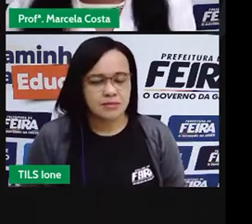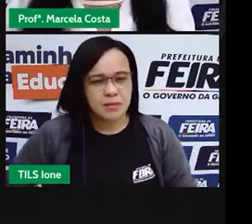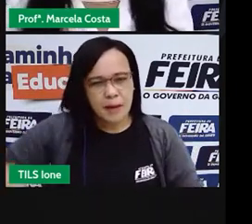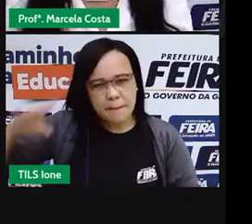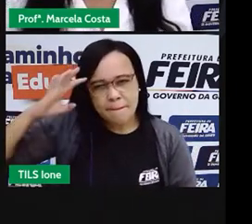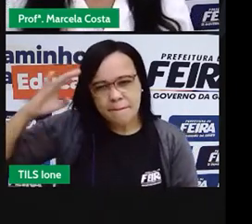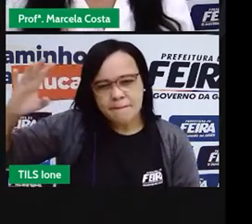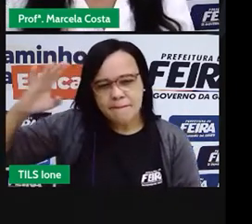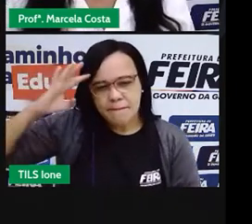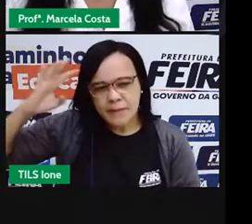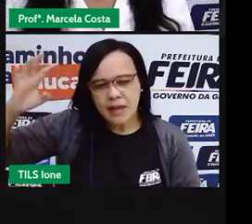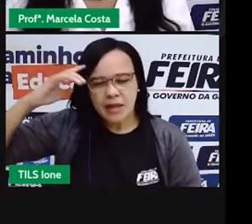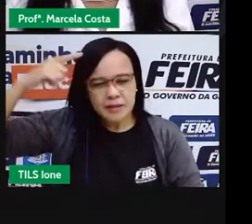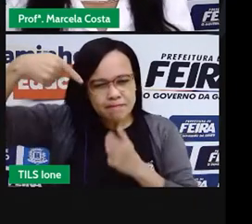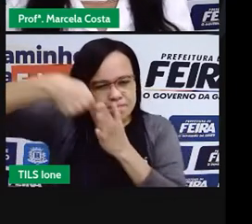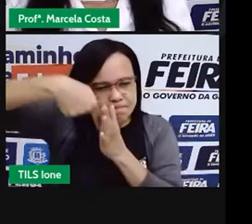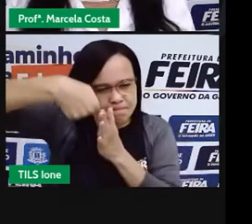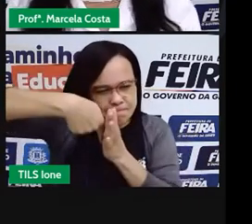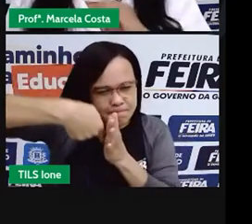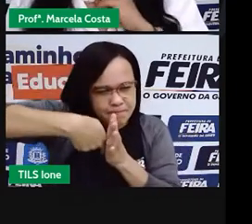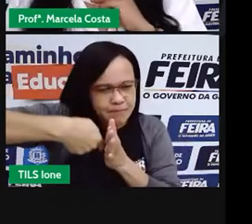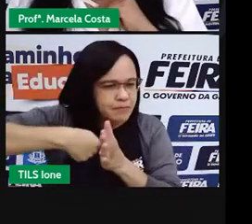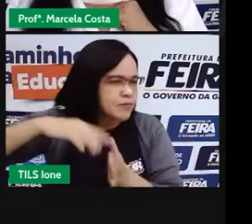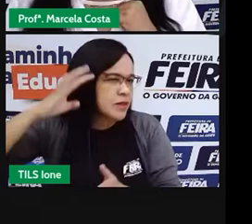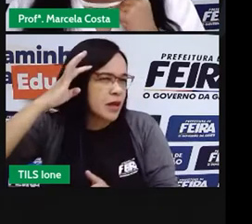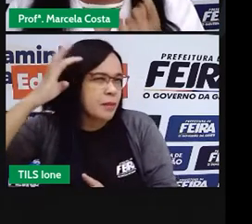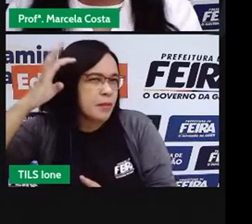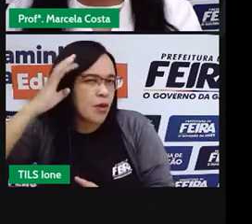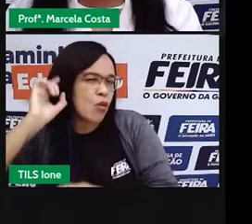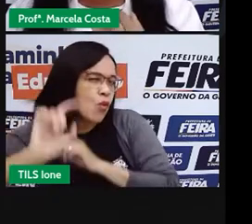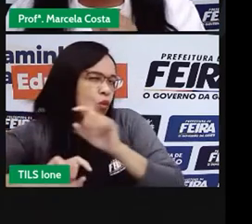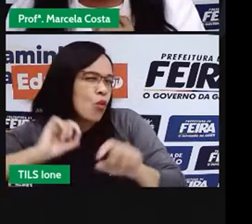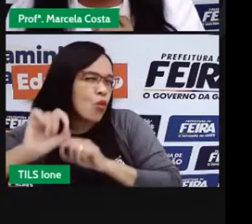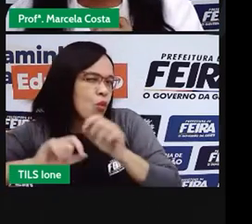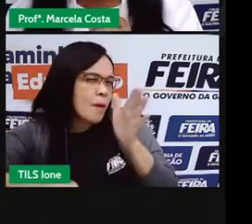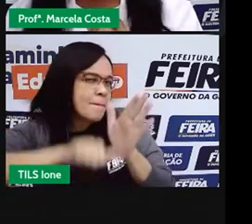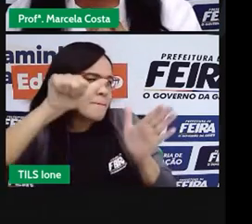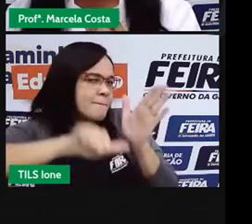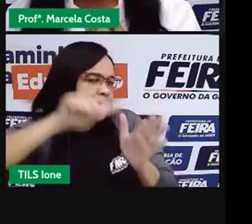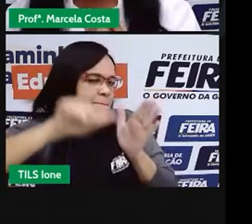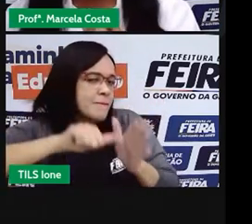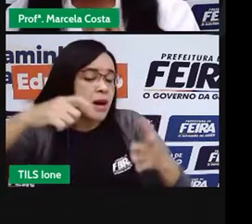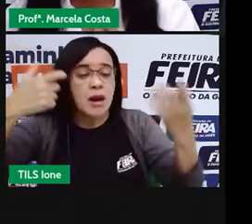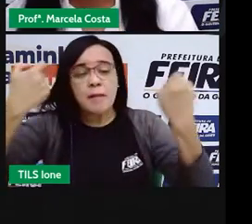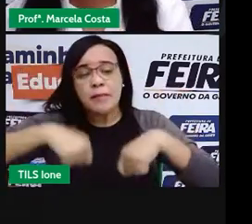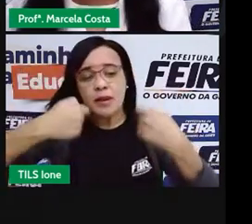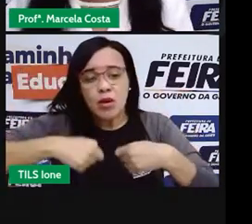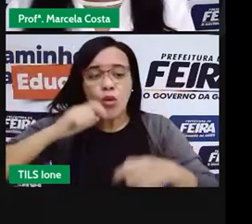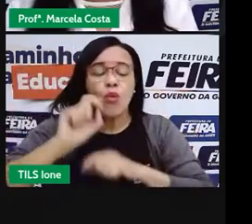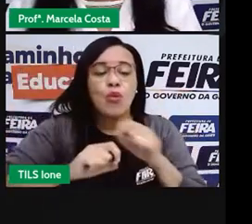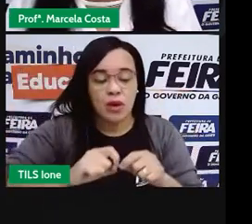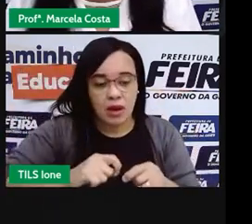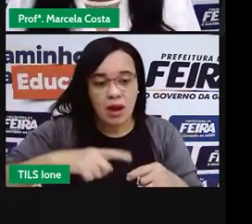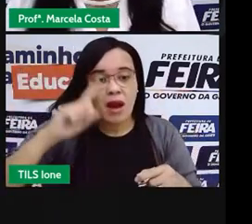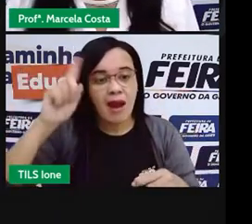Reflita aí junto com seus familiares. É importante priorizar as necessidades. É isso?